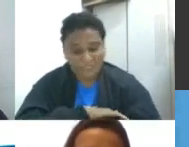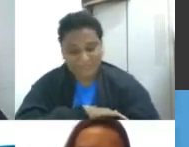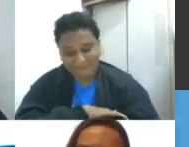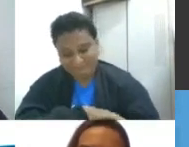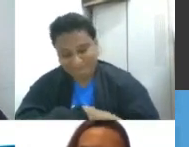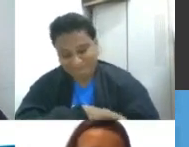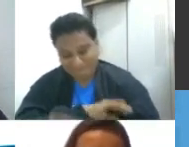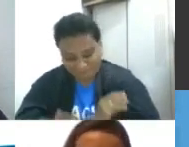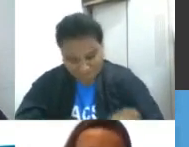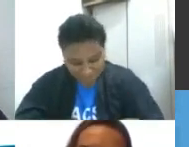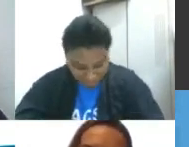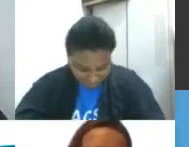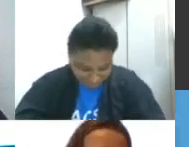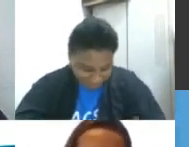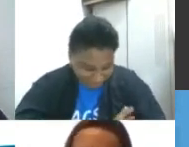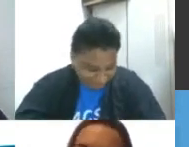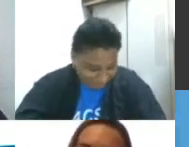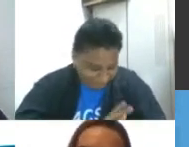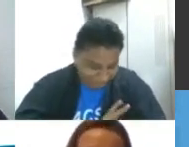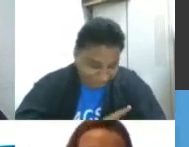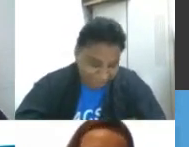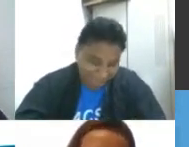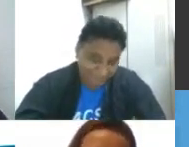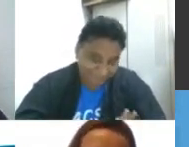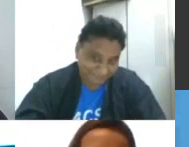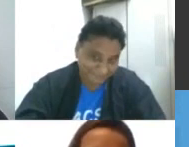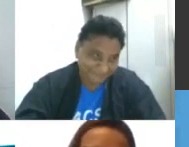inserido e frequentando aquela comunidade